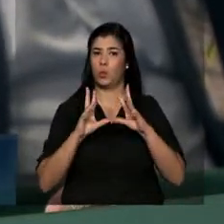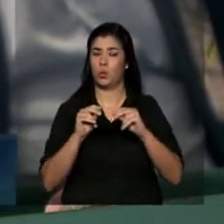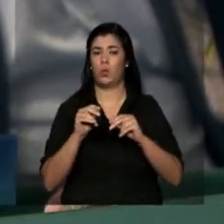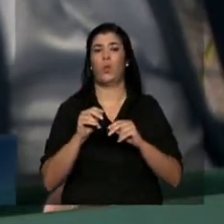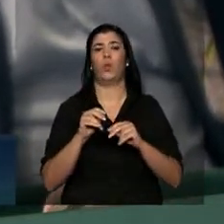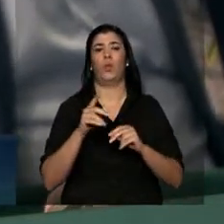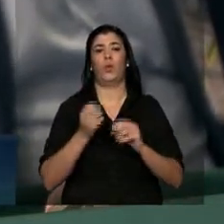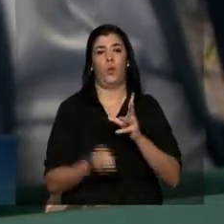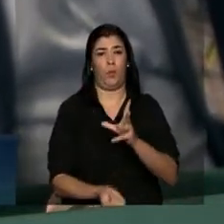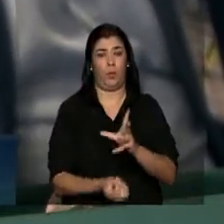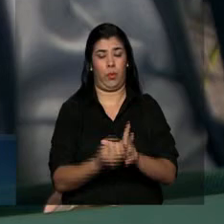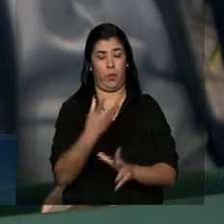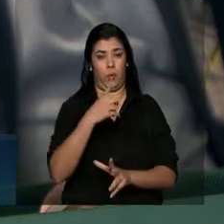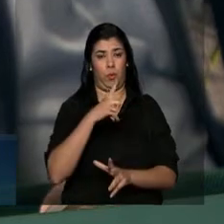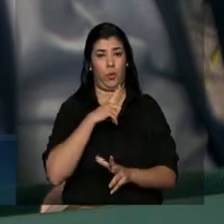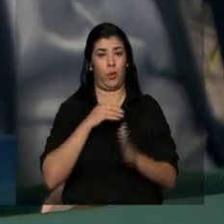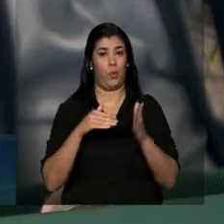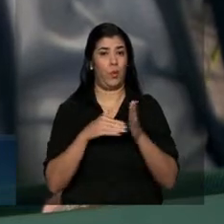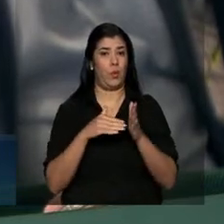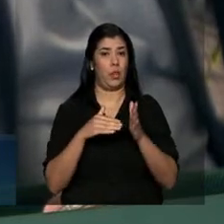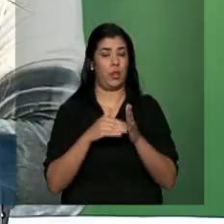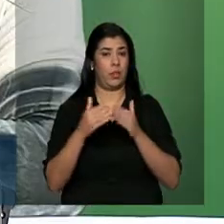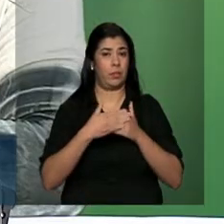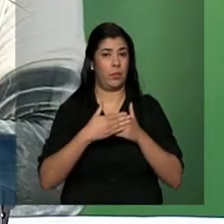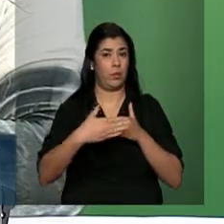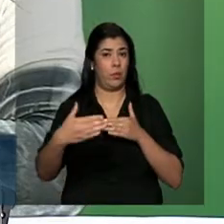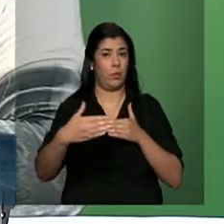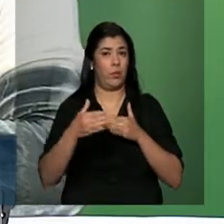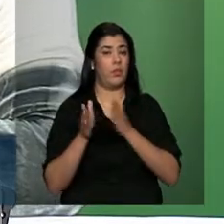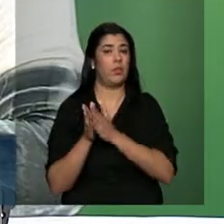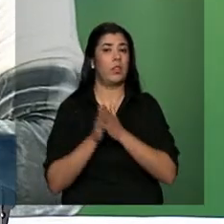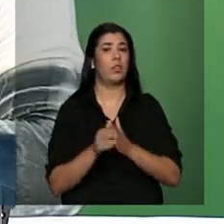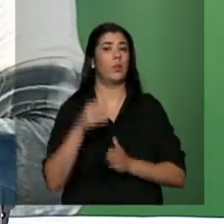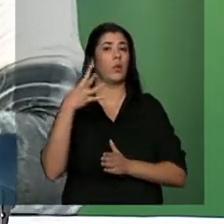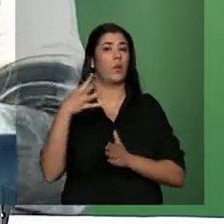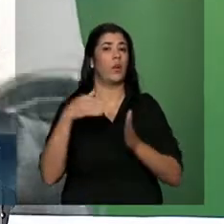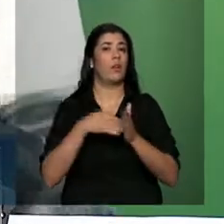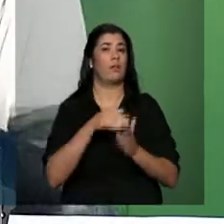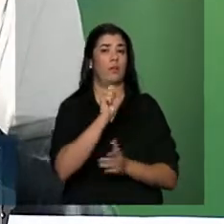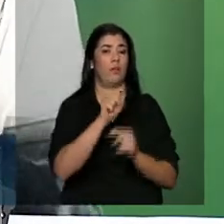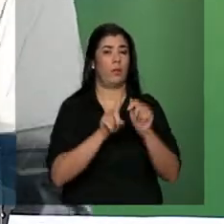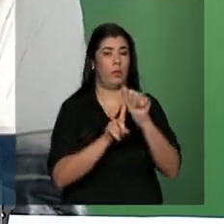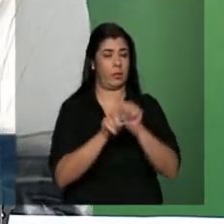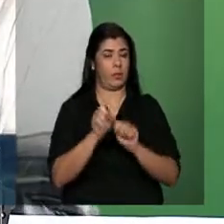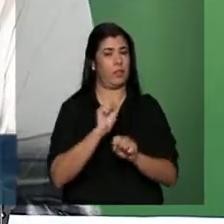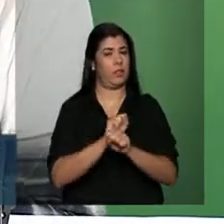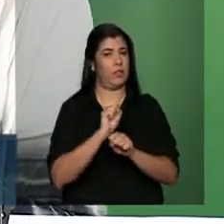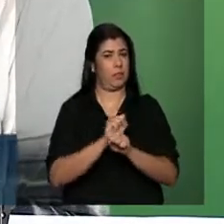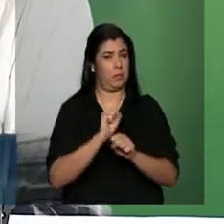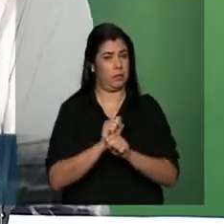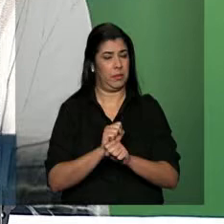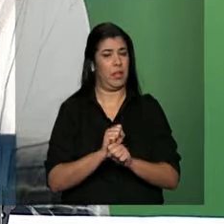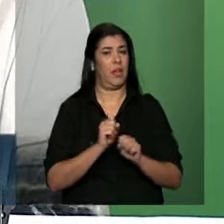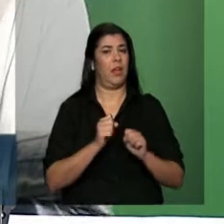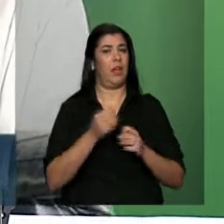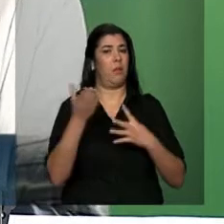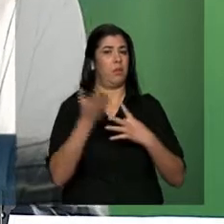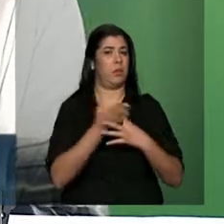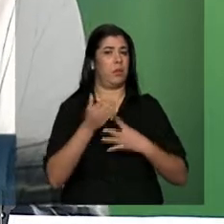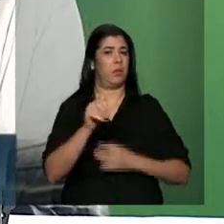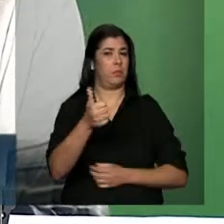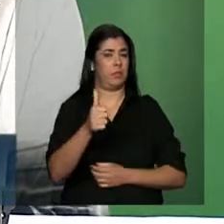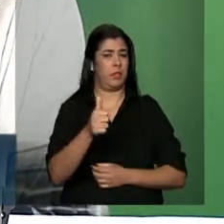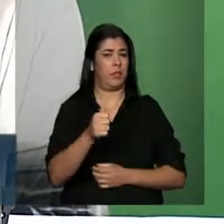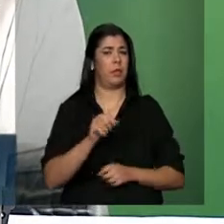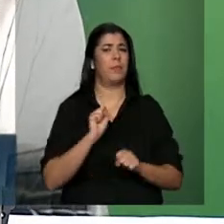estão incluídos nesse prazo, que vai variar de 4 a 8 meses. Por que essa variação